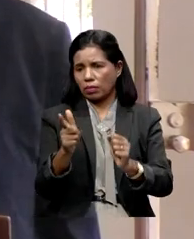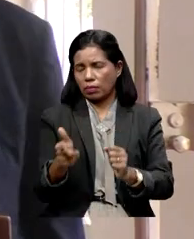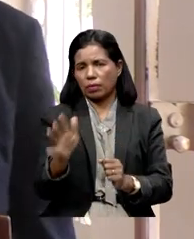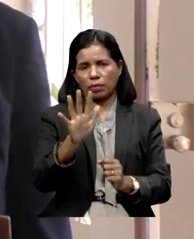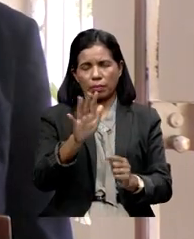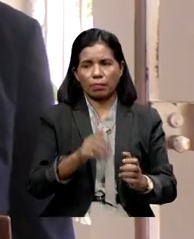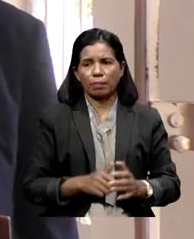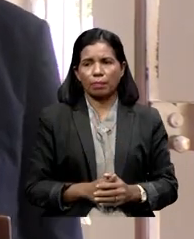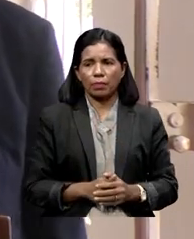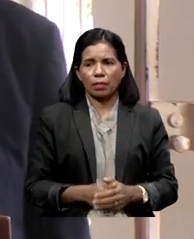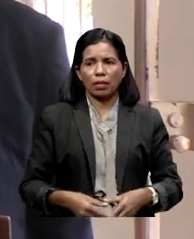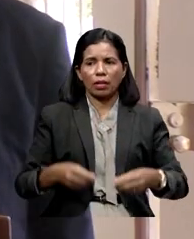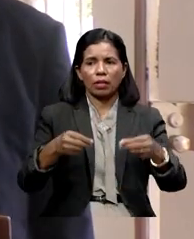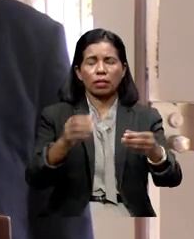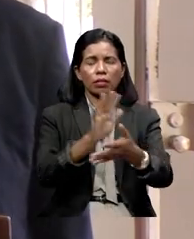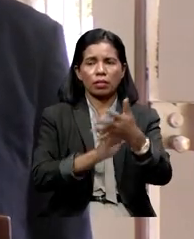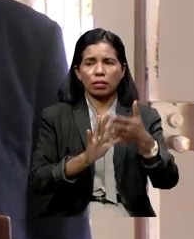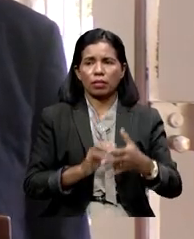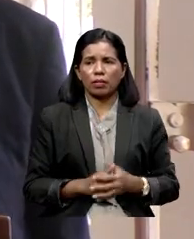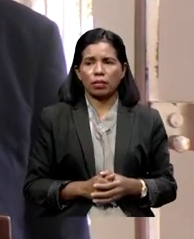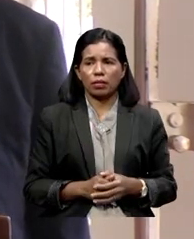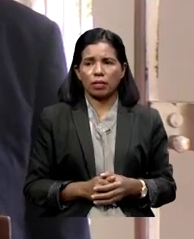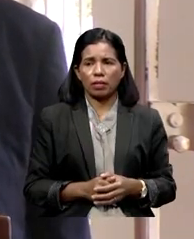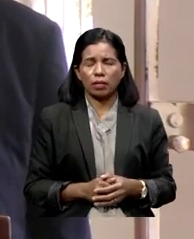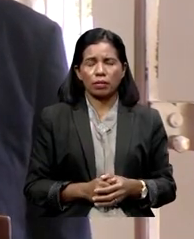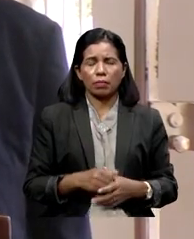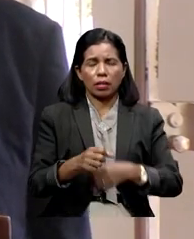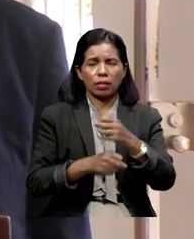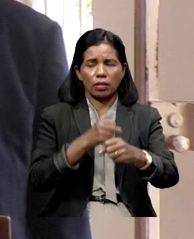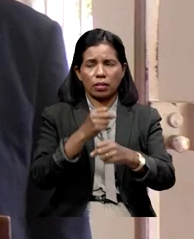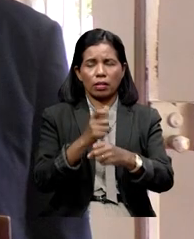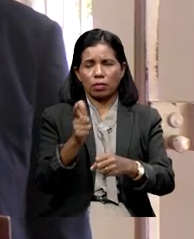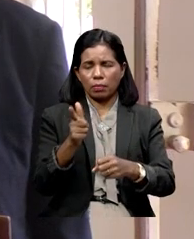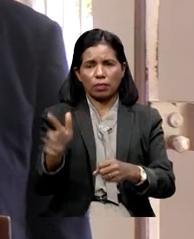os aniversários, a celebração do 25 aniversário